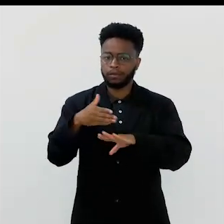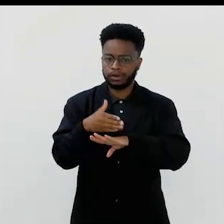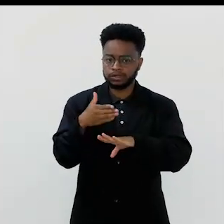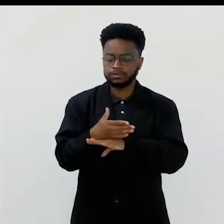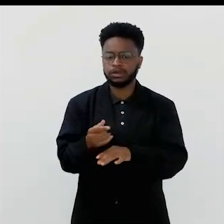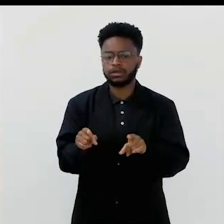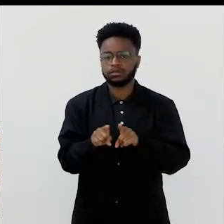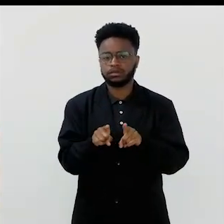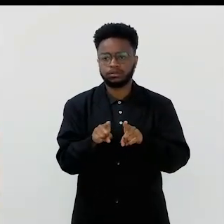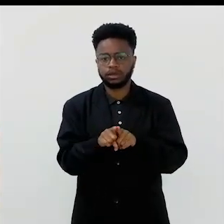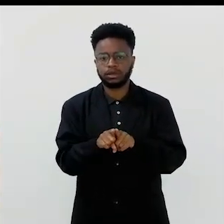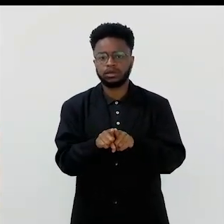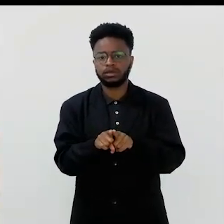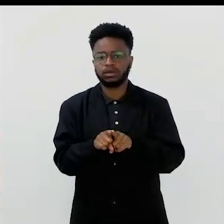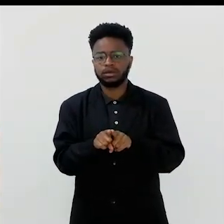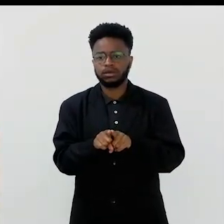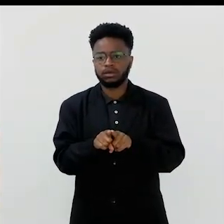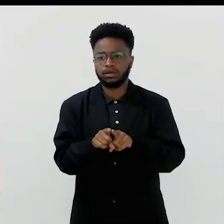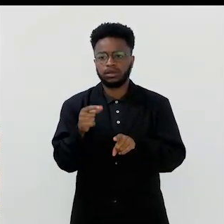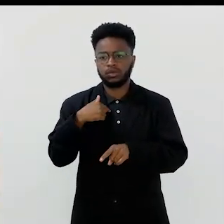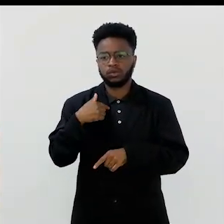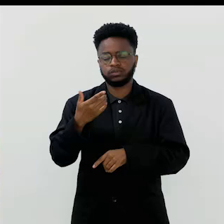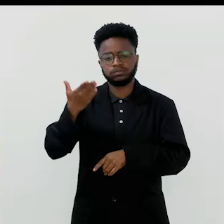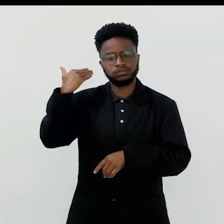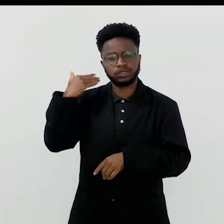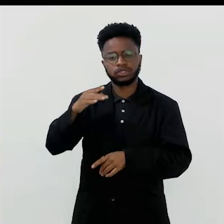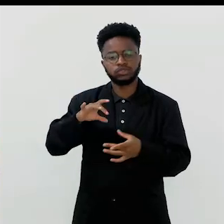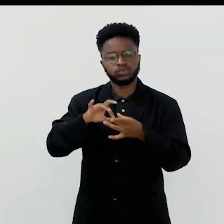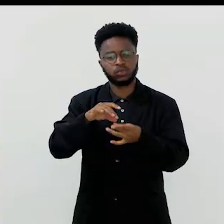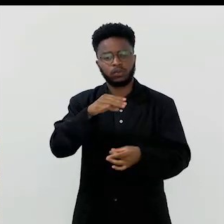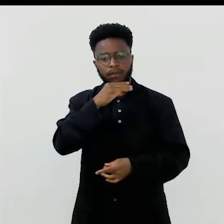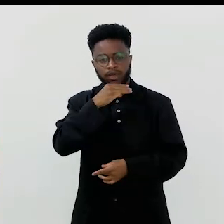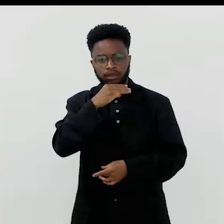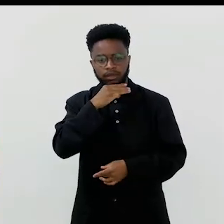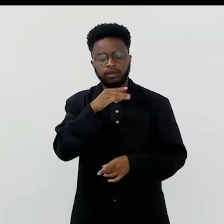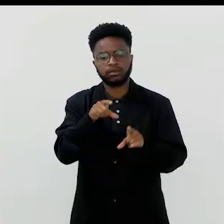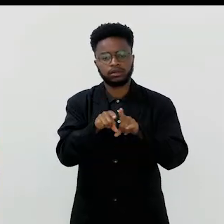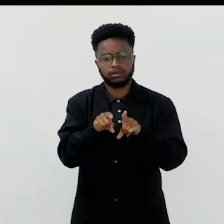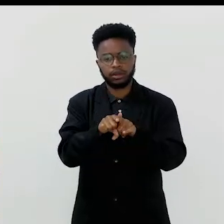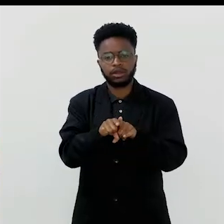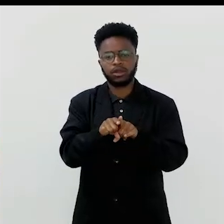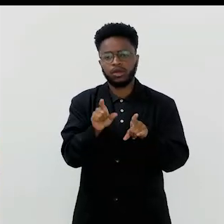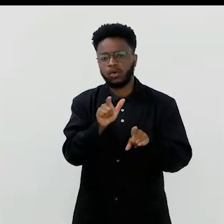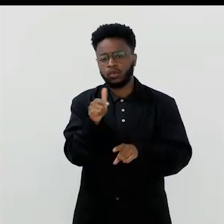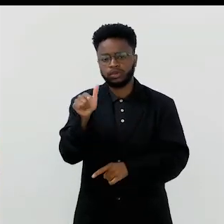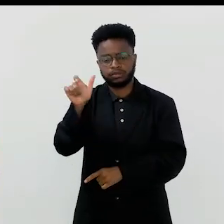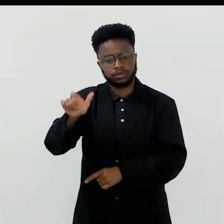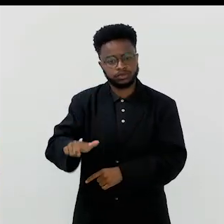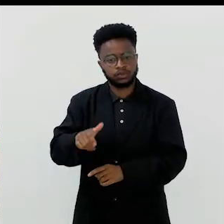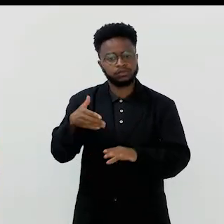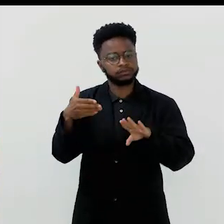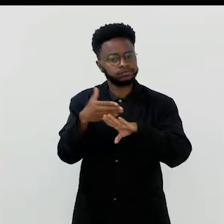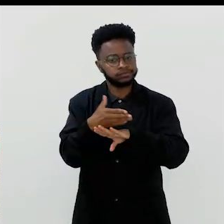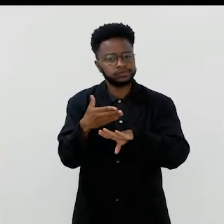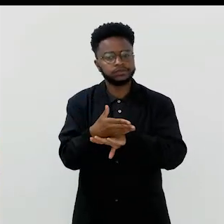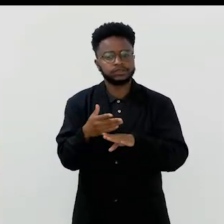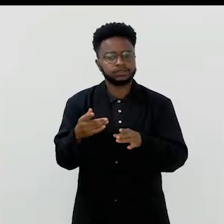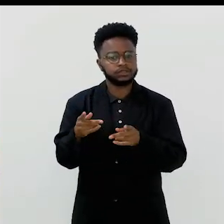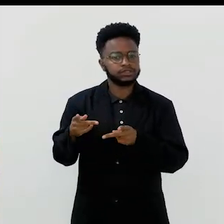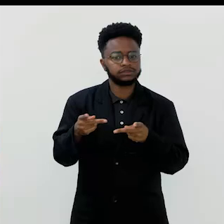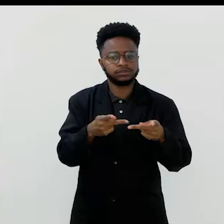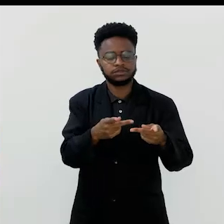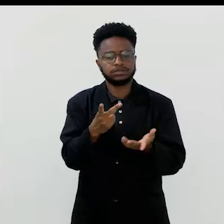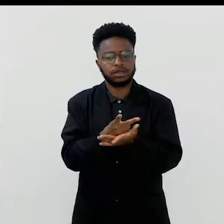já participei, já fui no ano que eu fiz a Mangueira com o Ivo Meirelles, que também é uma pessoa que frequenta